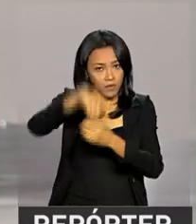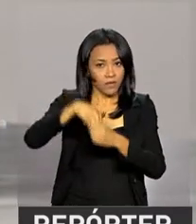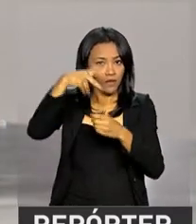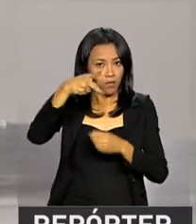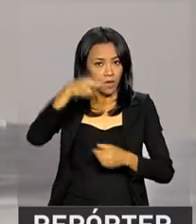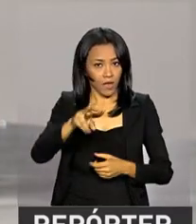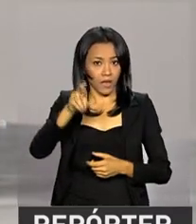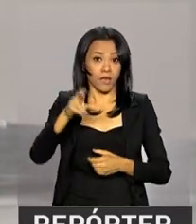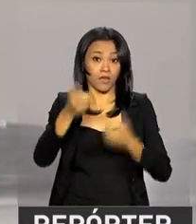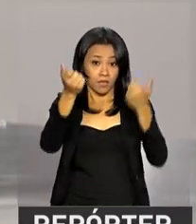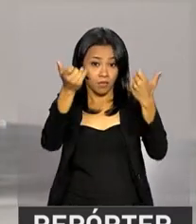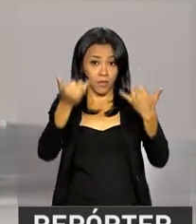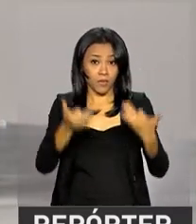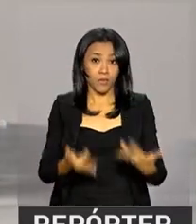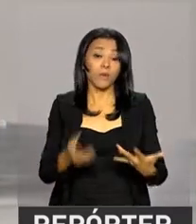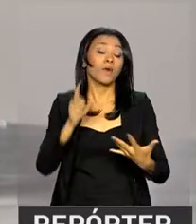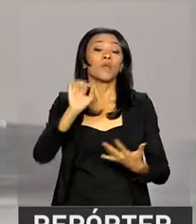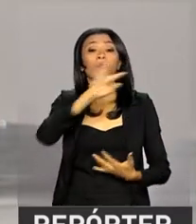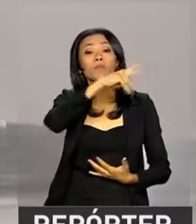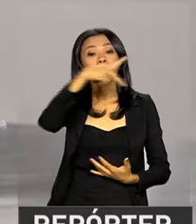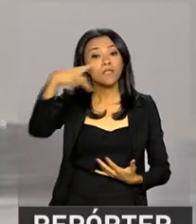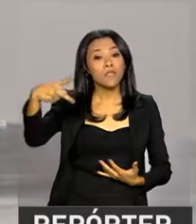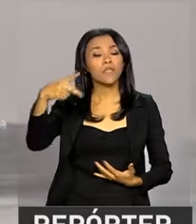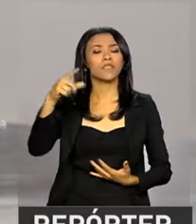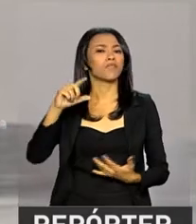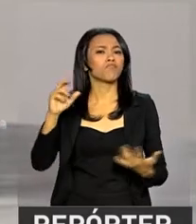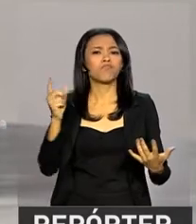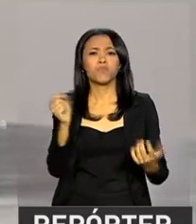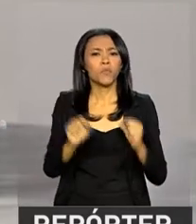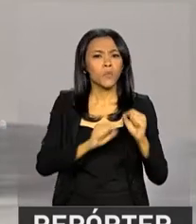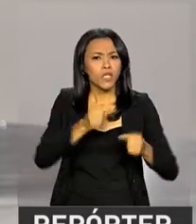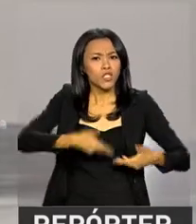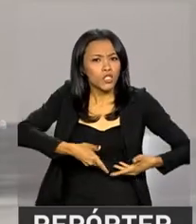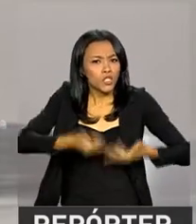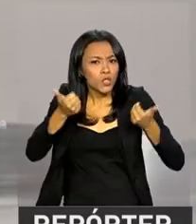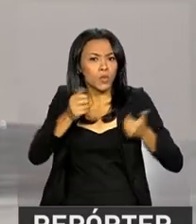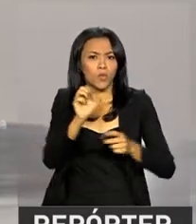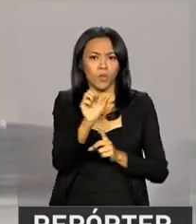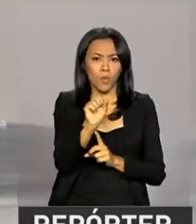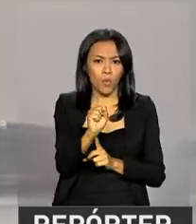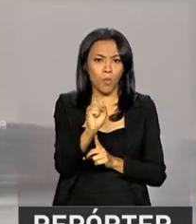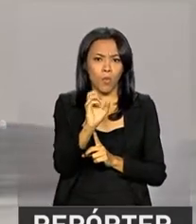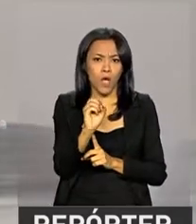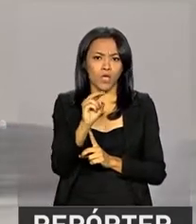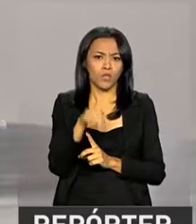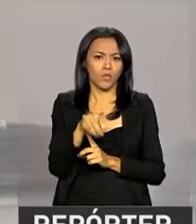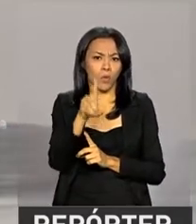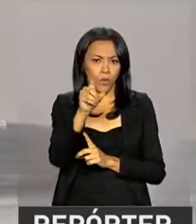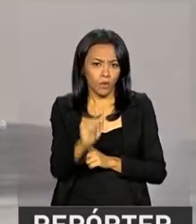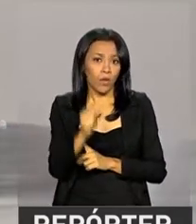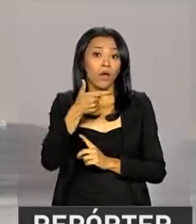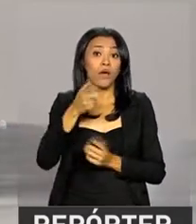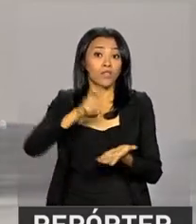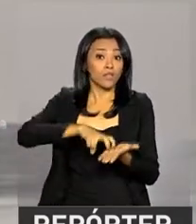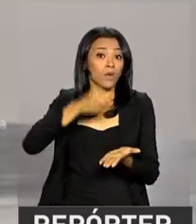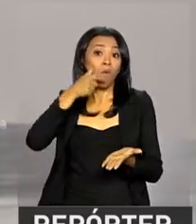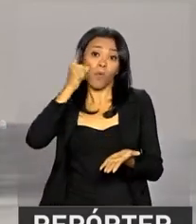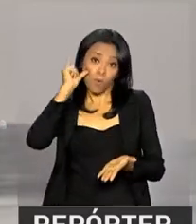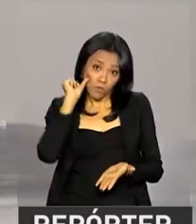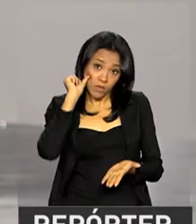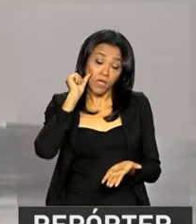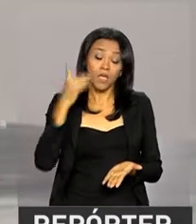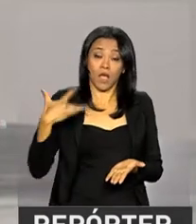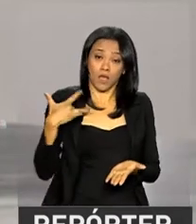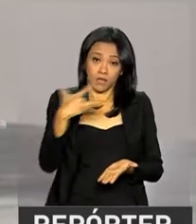República informou que o presidente passou por um procedimento de retirada da sonda vesical na manhã de ontem, que o estado